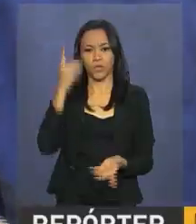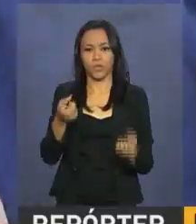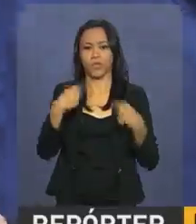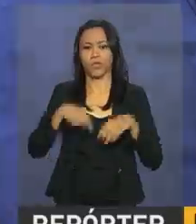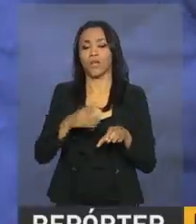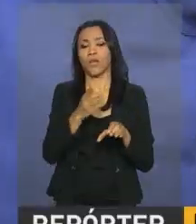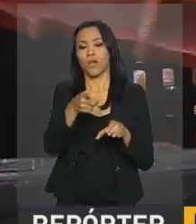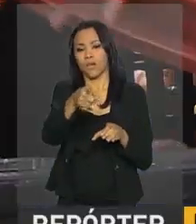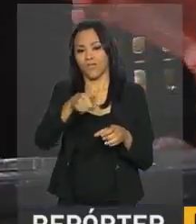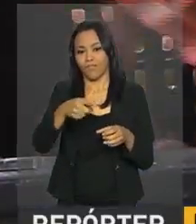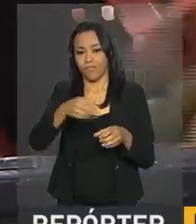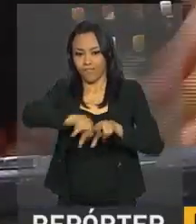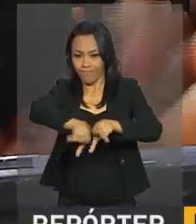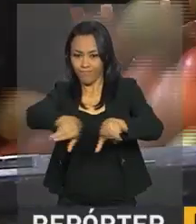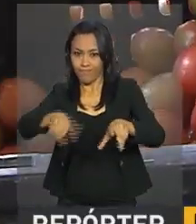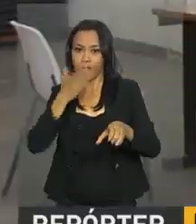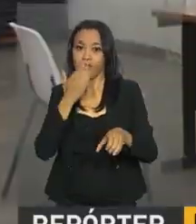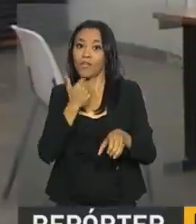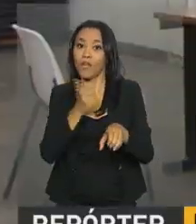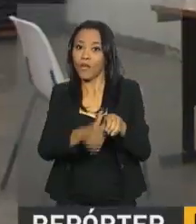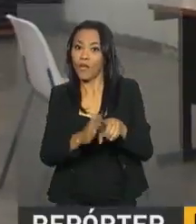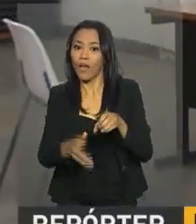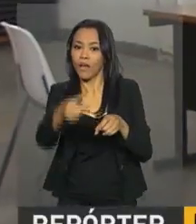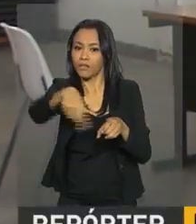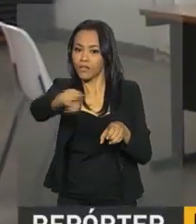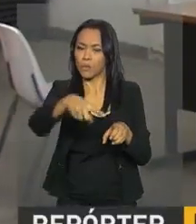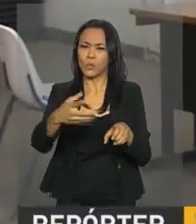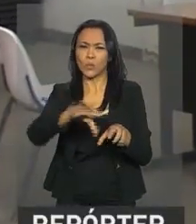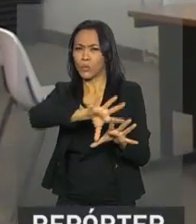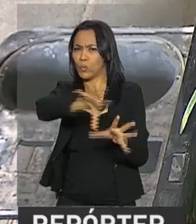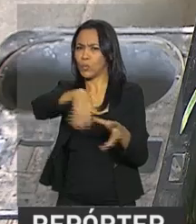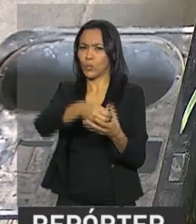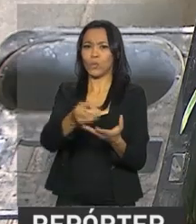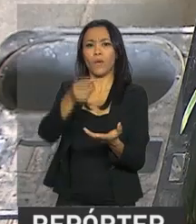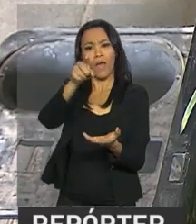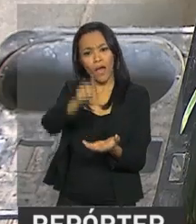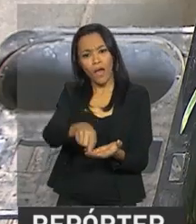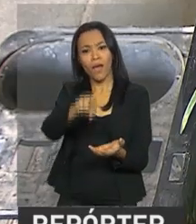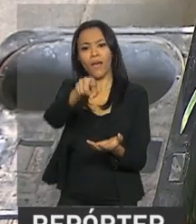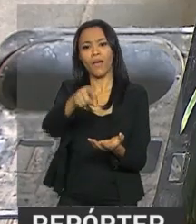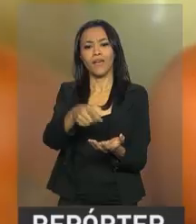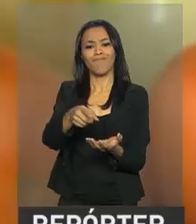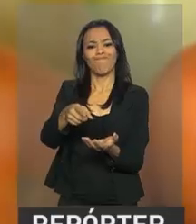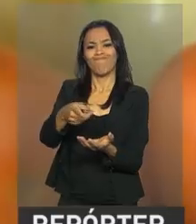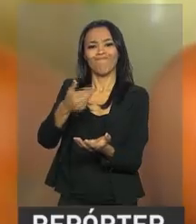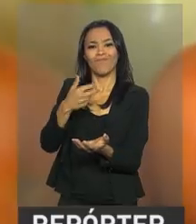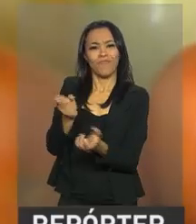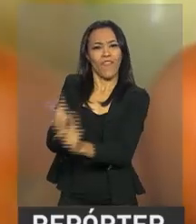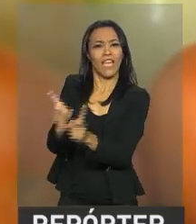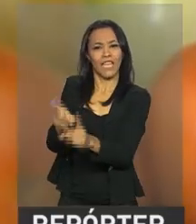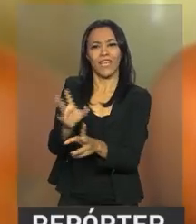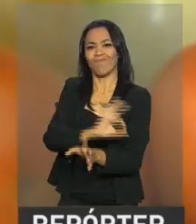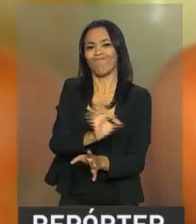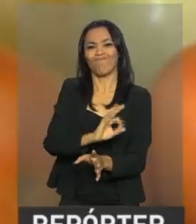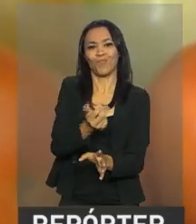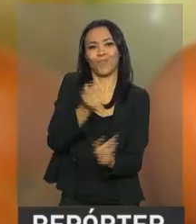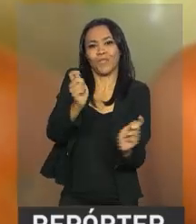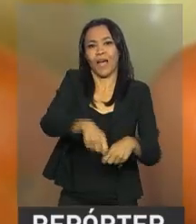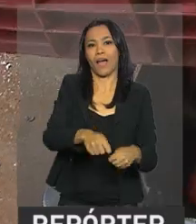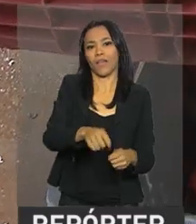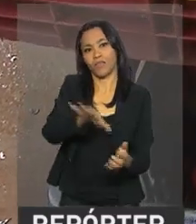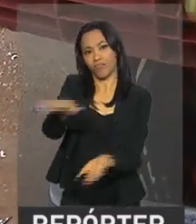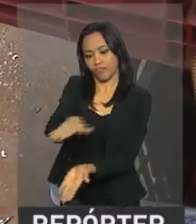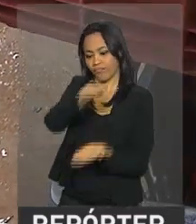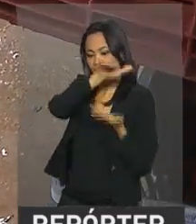Maracujá, abobrinha e tomate. Alimentos que estão fora dos padrões para venda ganham um destino mais